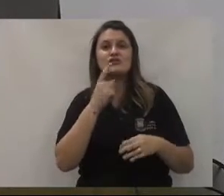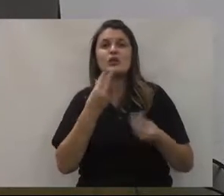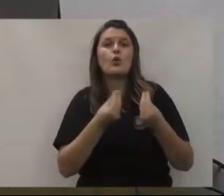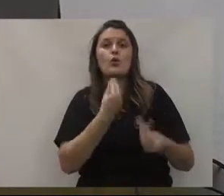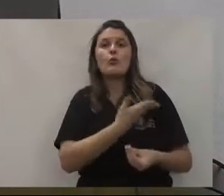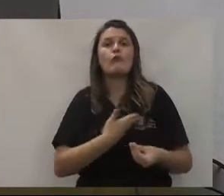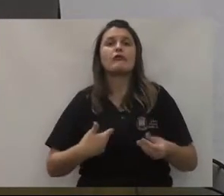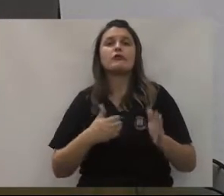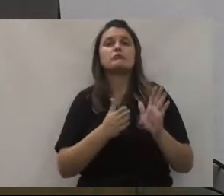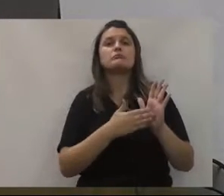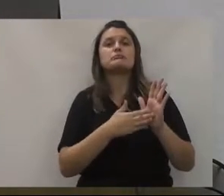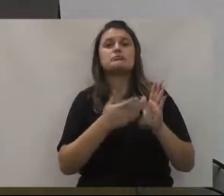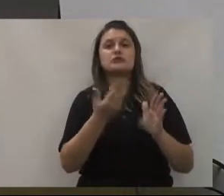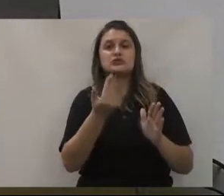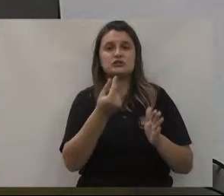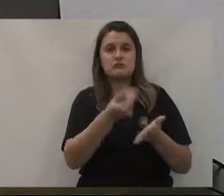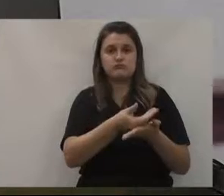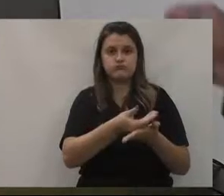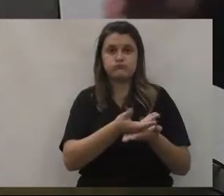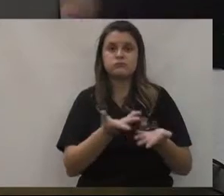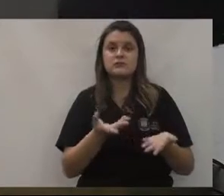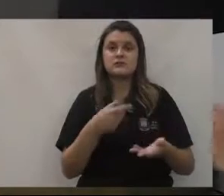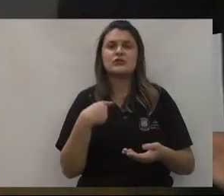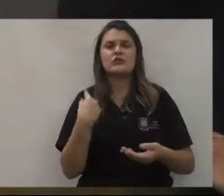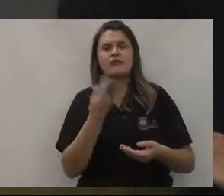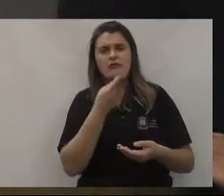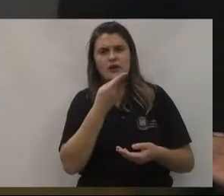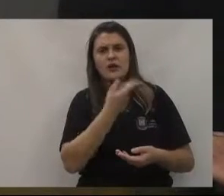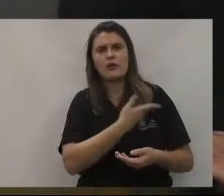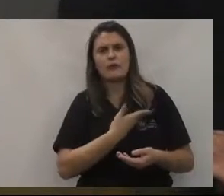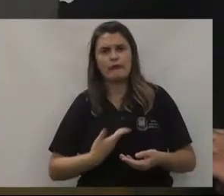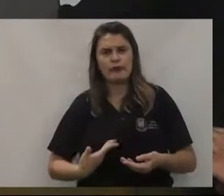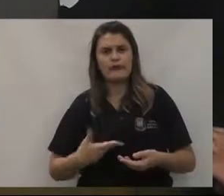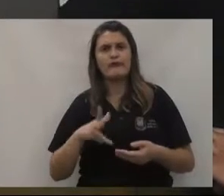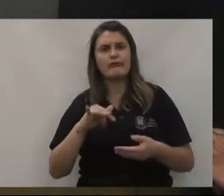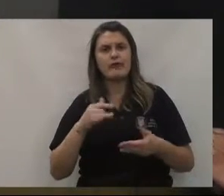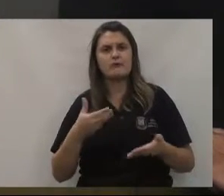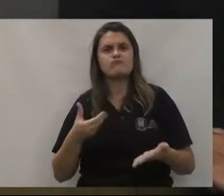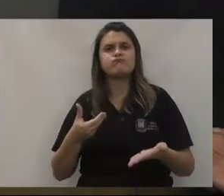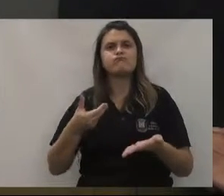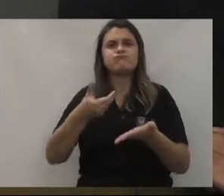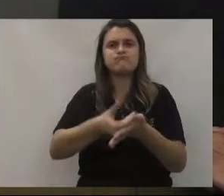o governo, ainda hoje, eu li no jornal, que vai liberar